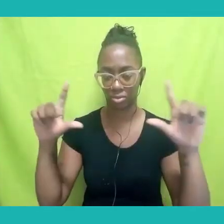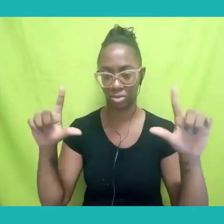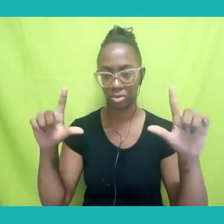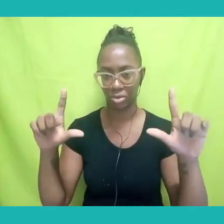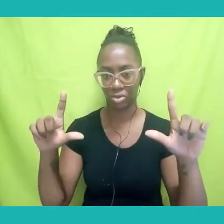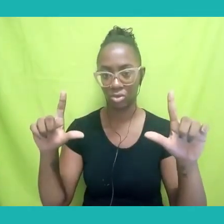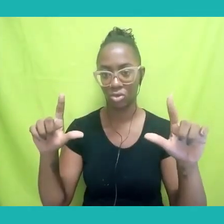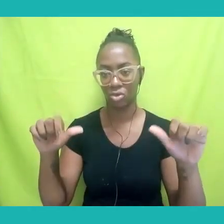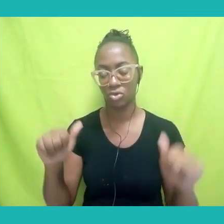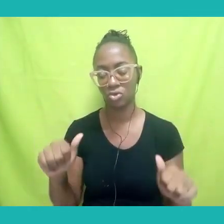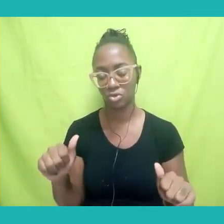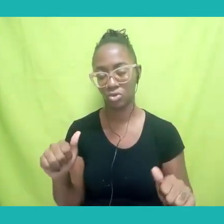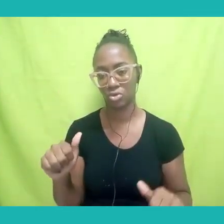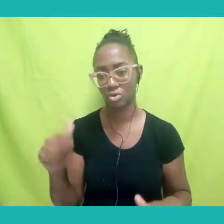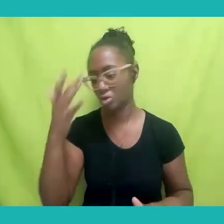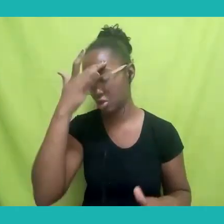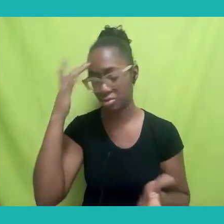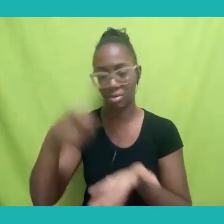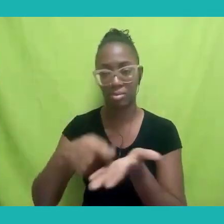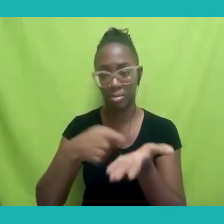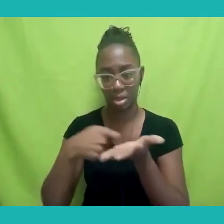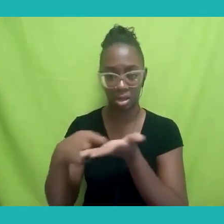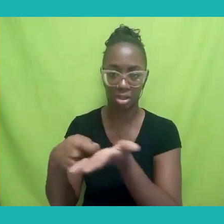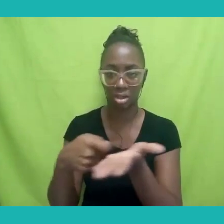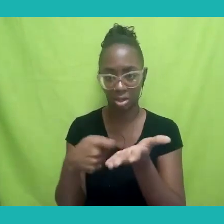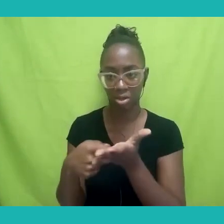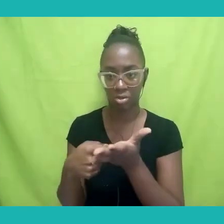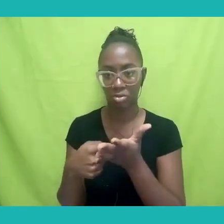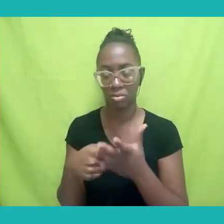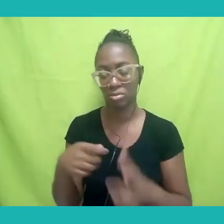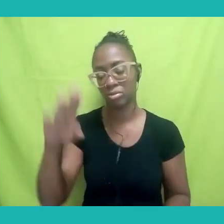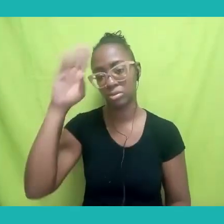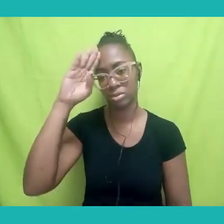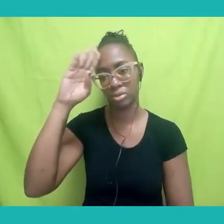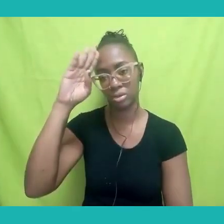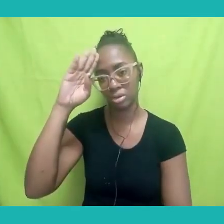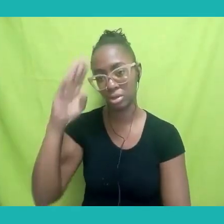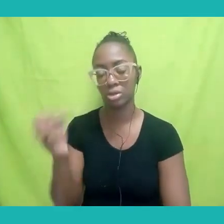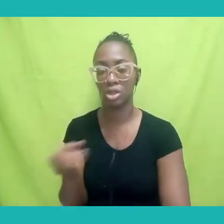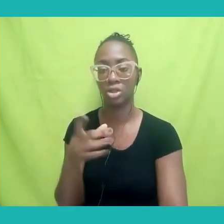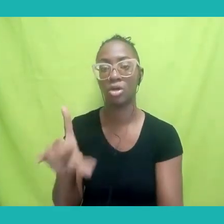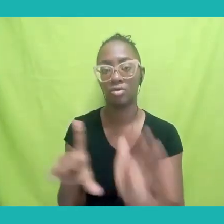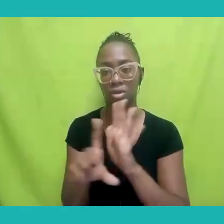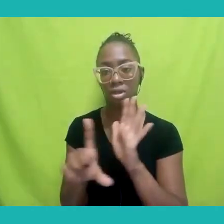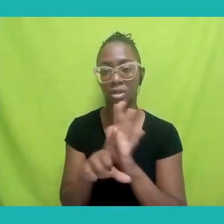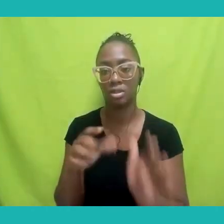pensão militar depois do advento da nova Lei 13954. Nós passamos a ter como